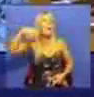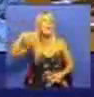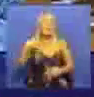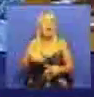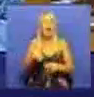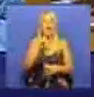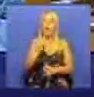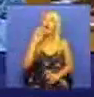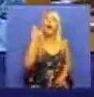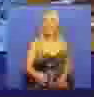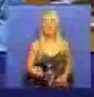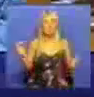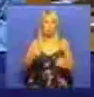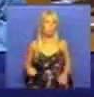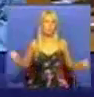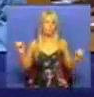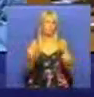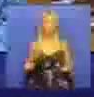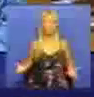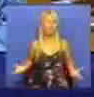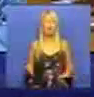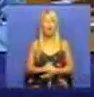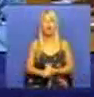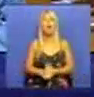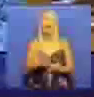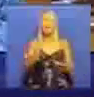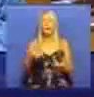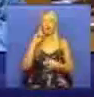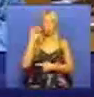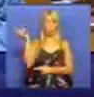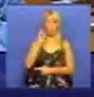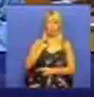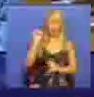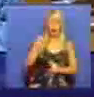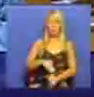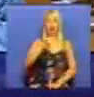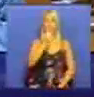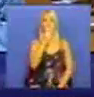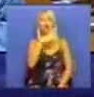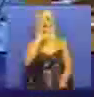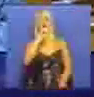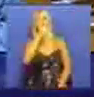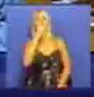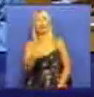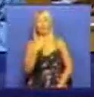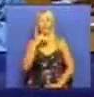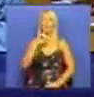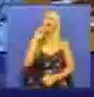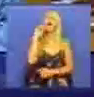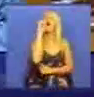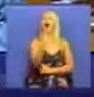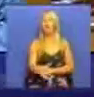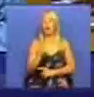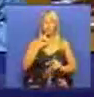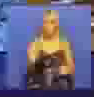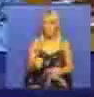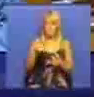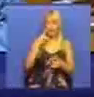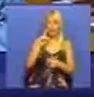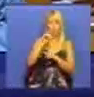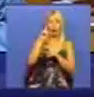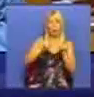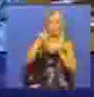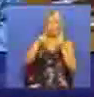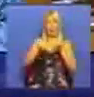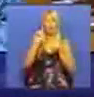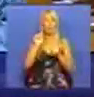No entanto, no dia em que a Eurostat indicou que a taxa de desemprego pela primeira vez em 28 anos é superior à